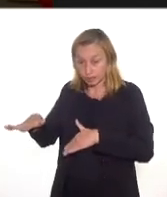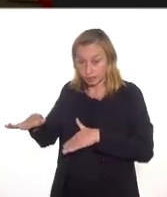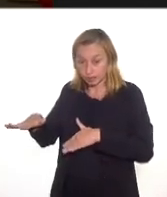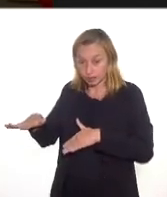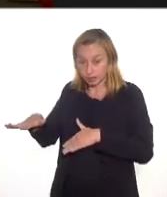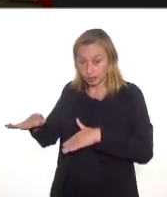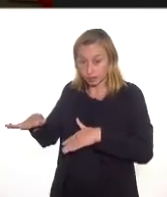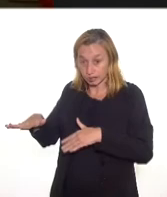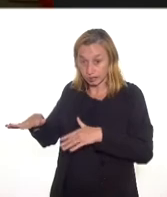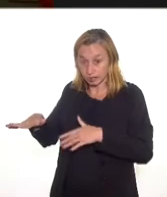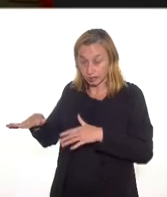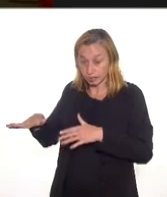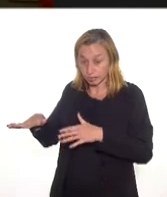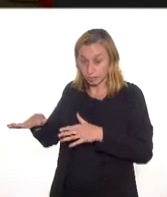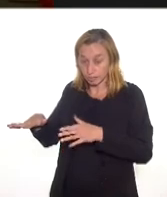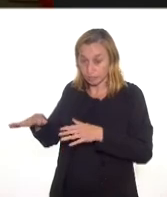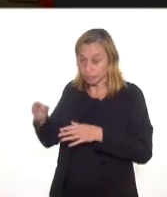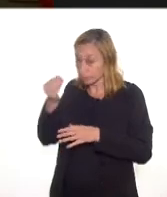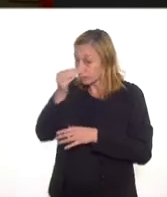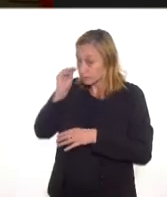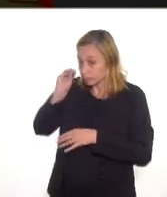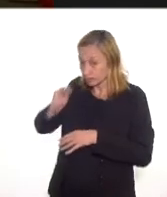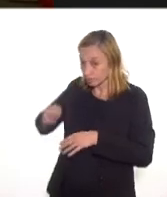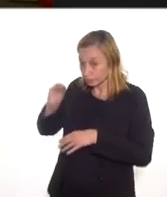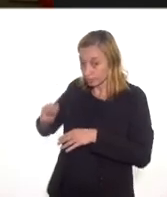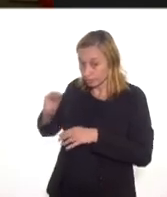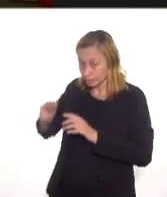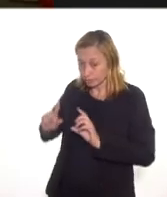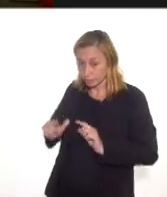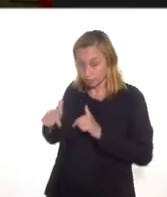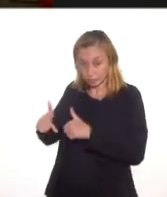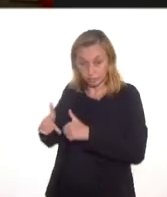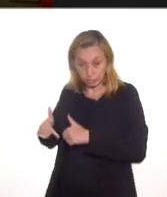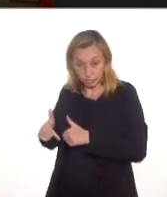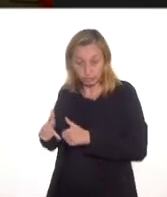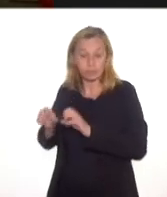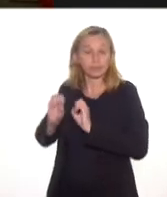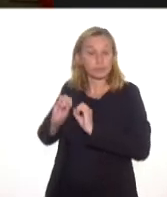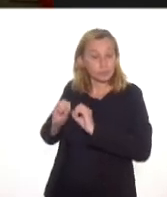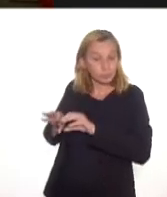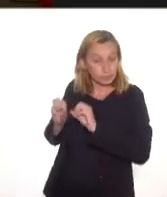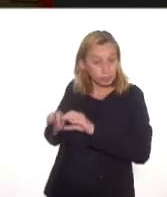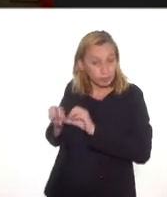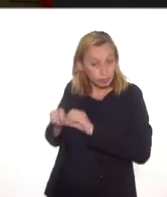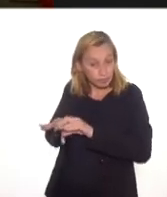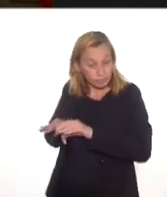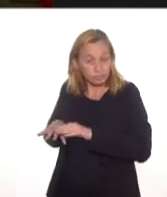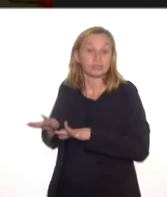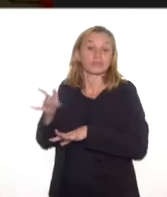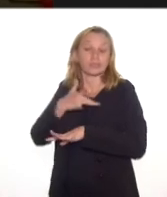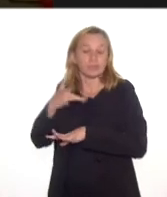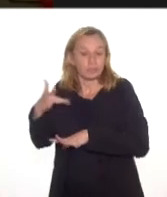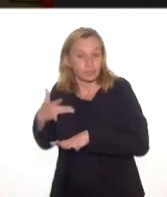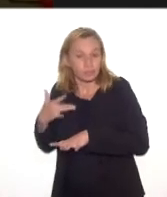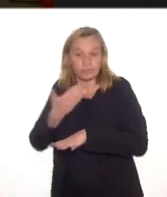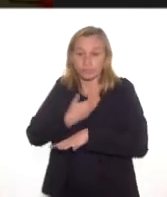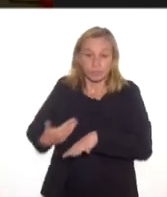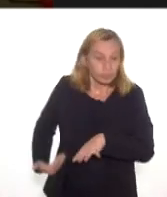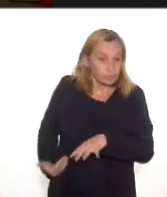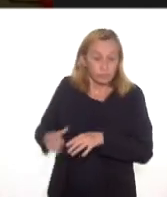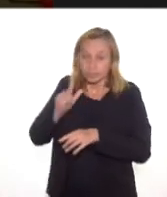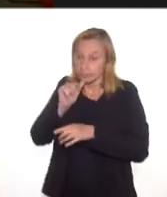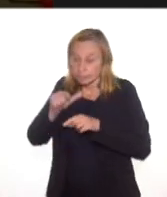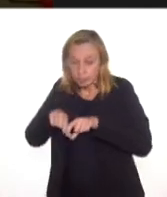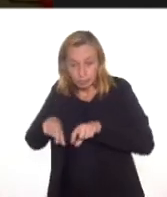completamente desassistida em termos de ações, seja educacionais, seja de saúde pública, saneamento